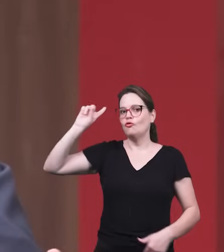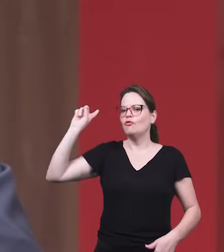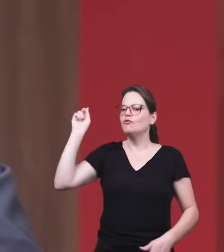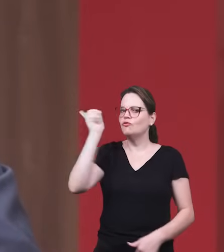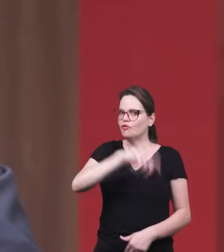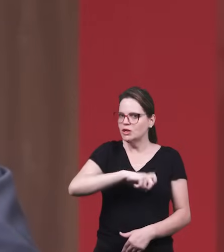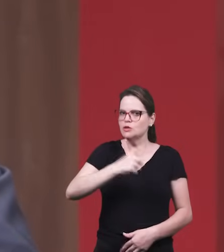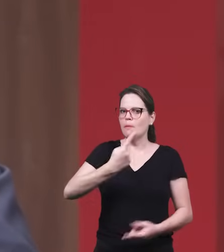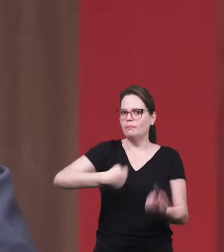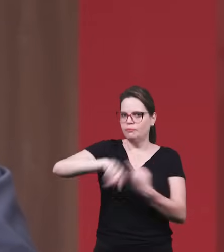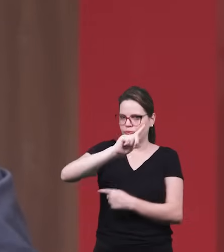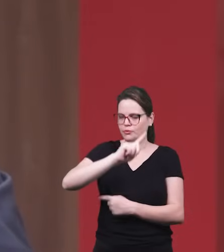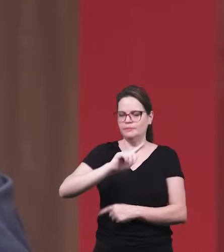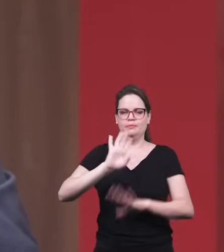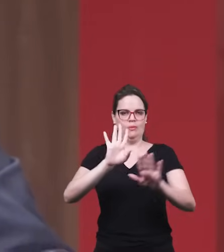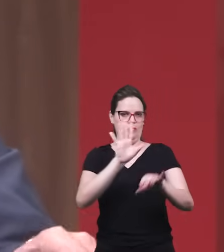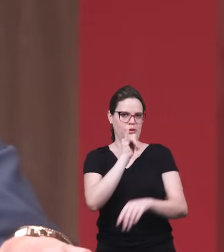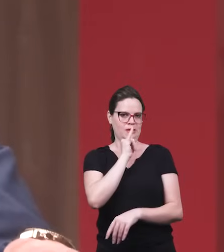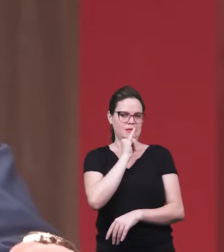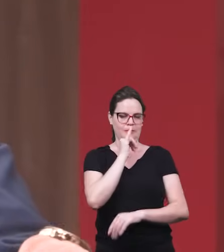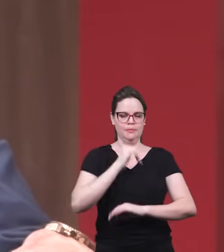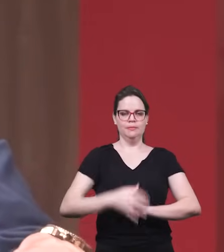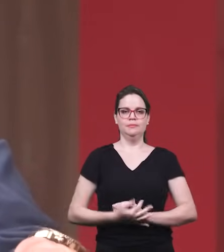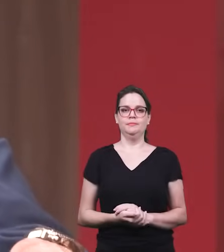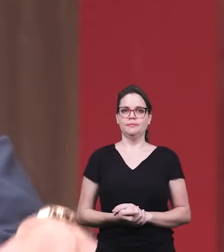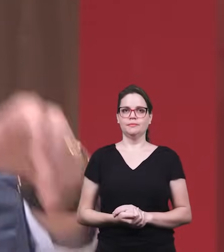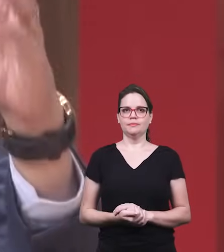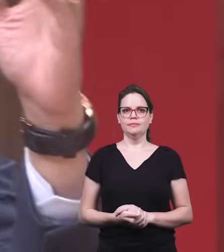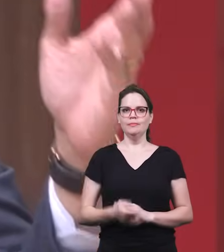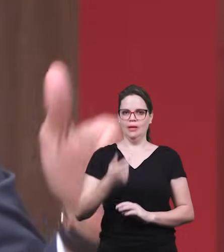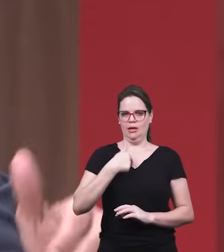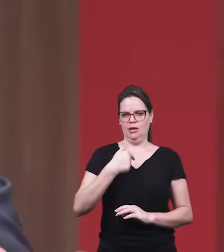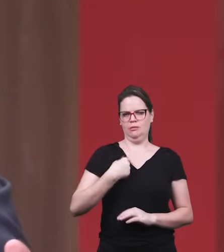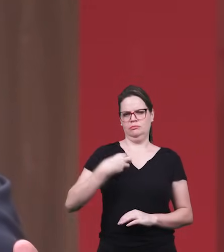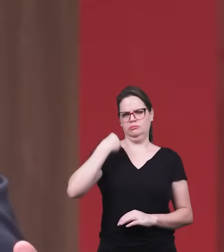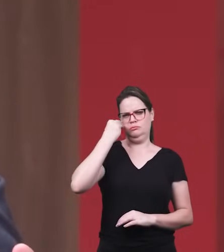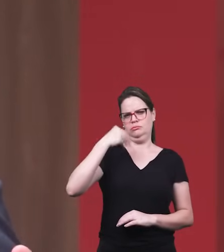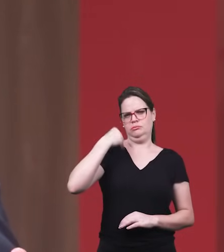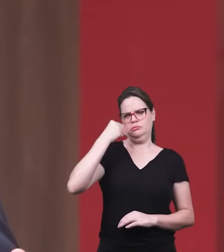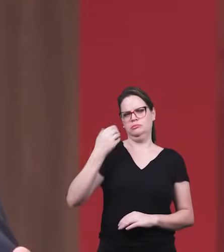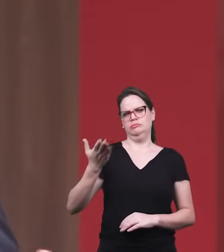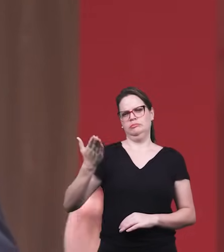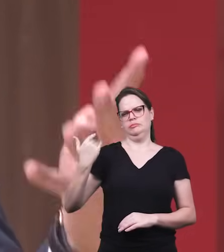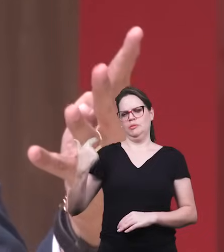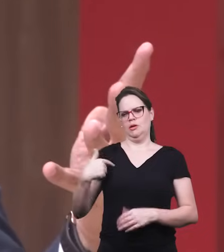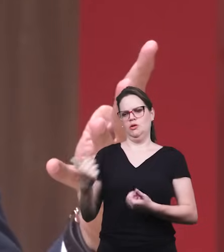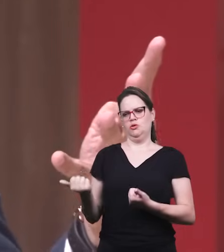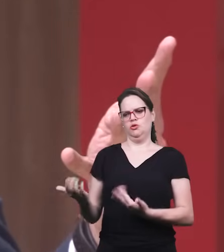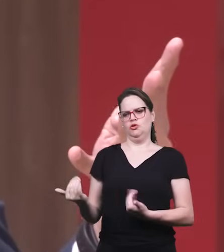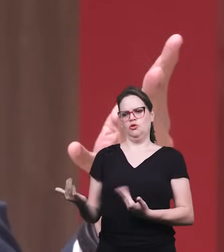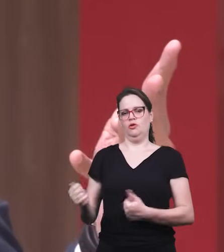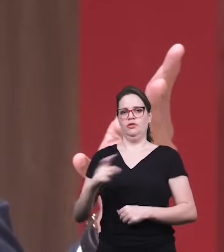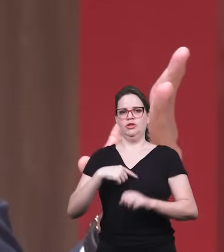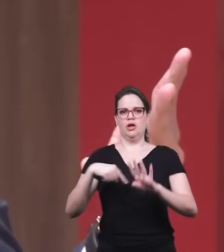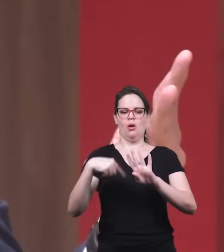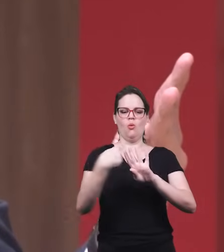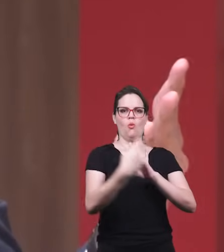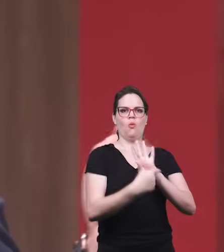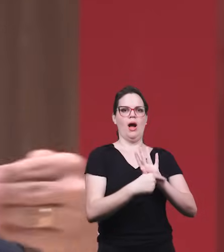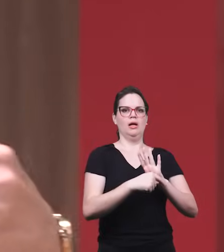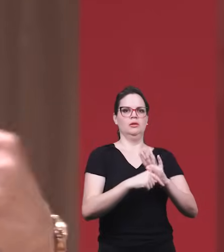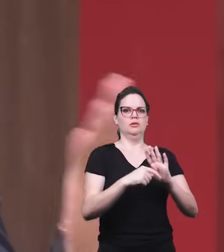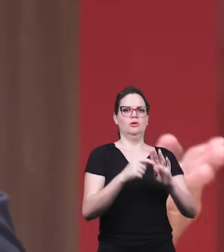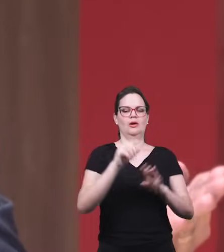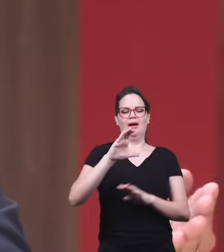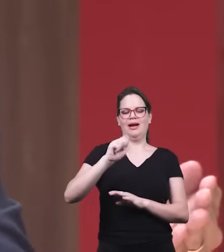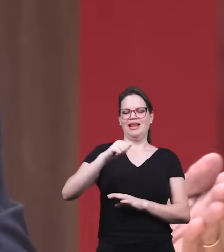para exemplificar o que eu estou falando. Quando eu era jovem, né, existiam 4 canais de televisão e a